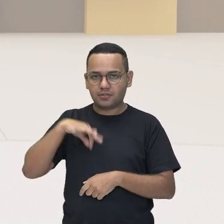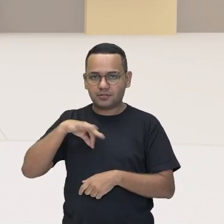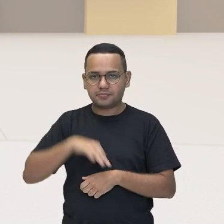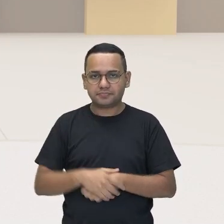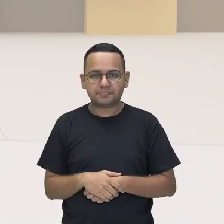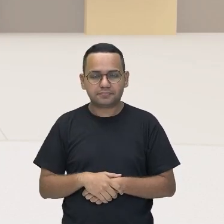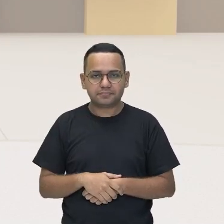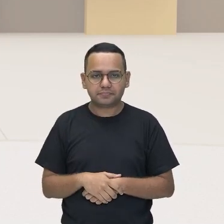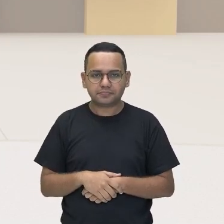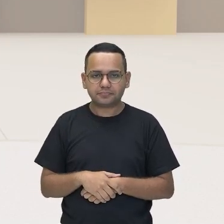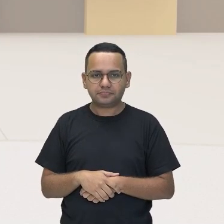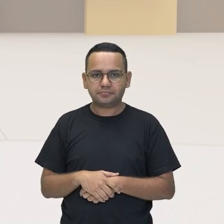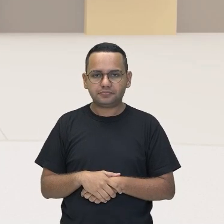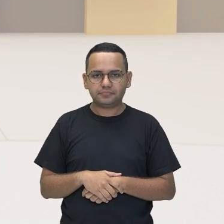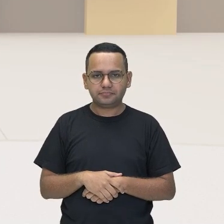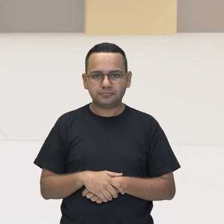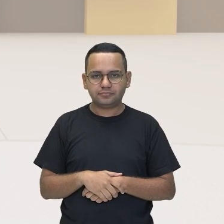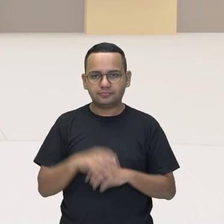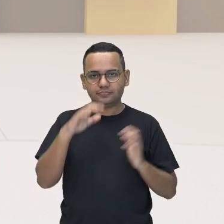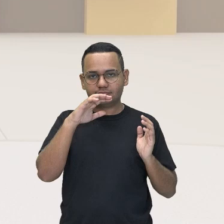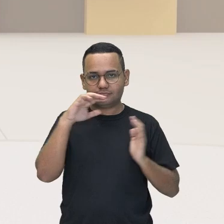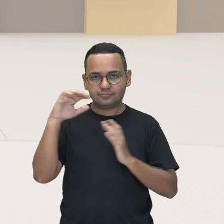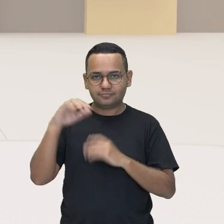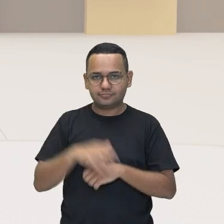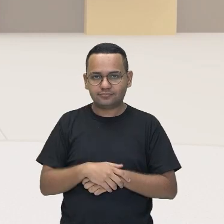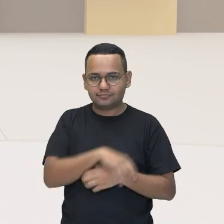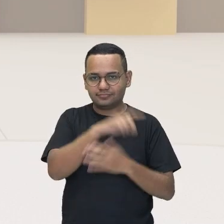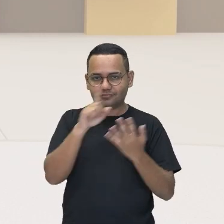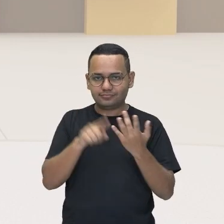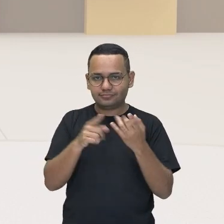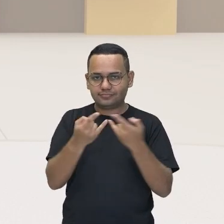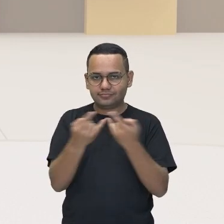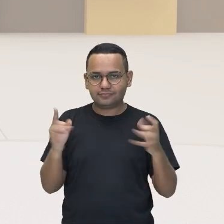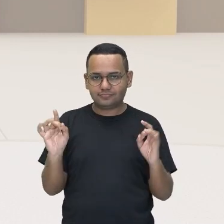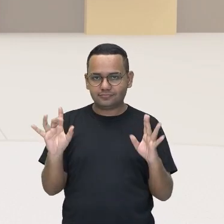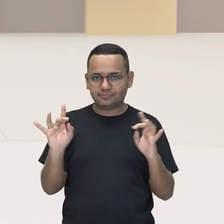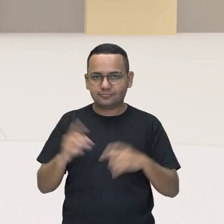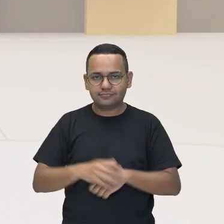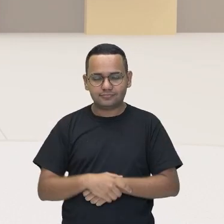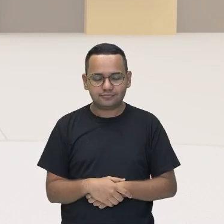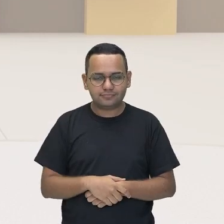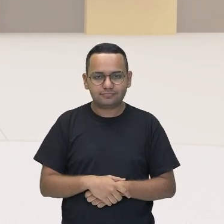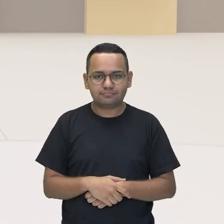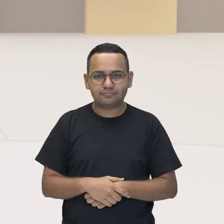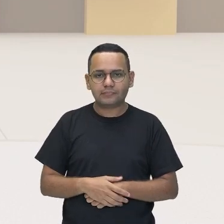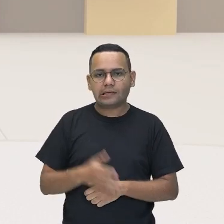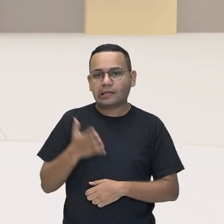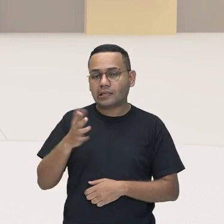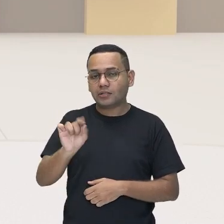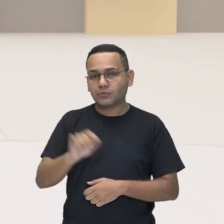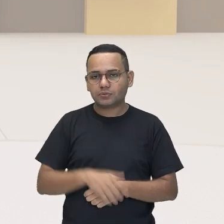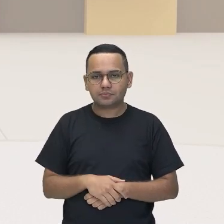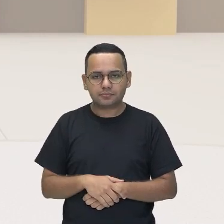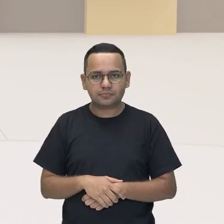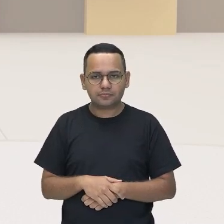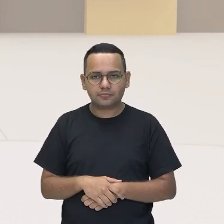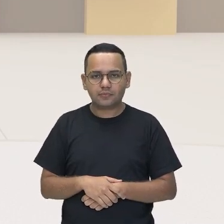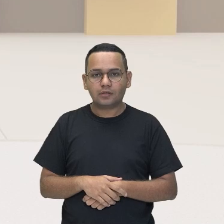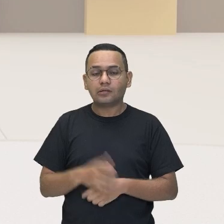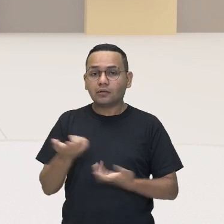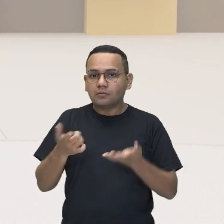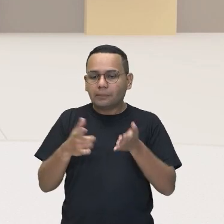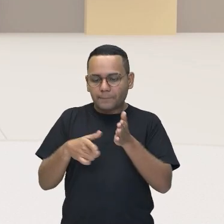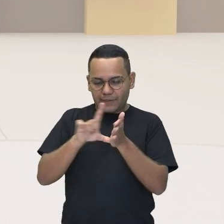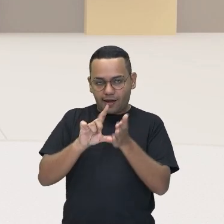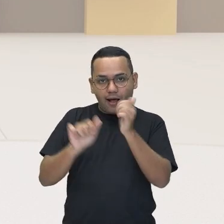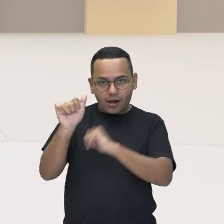Isso aí, né? Vamos à próxima modalidade? Cheque especial. O cheque especial é um valor pré-aprovado que